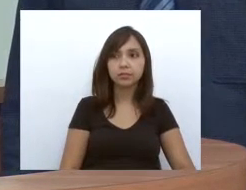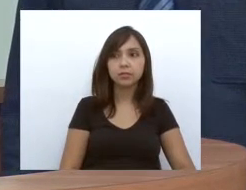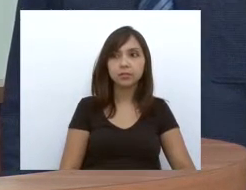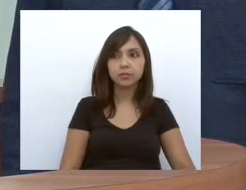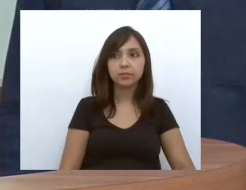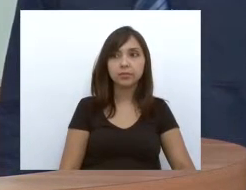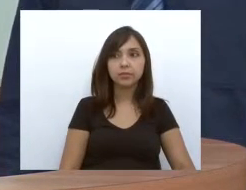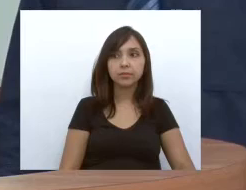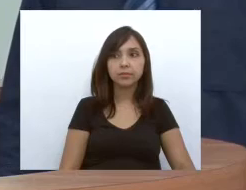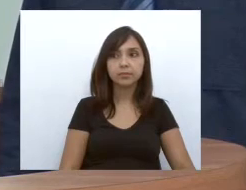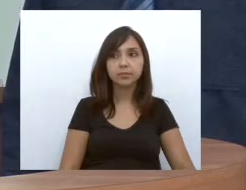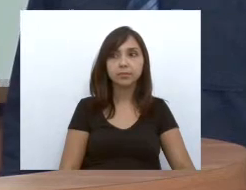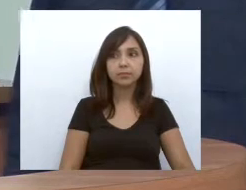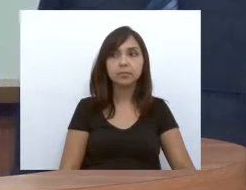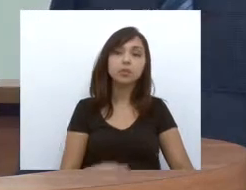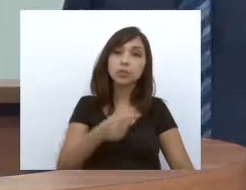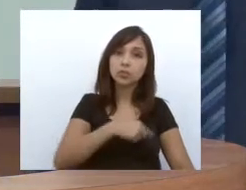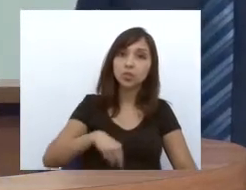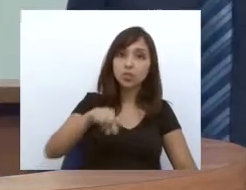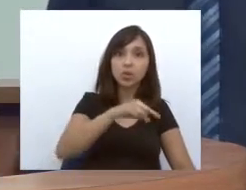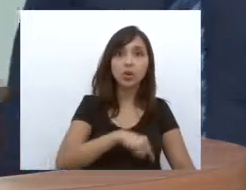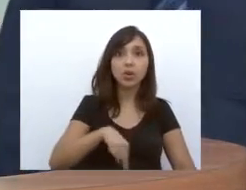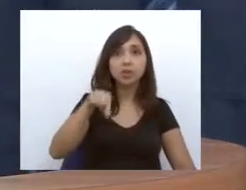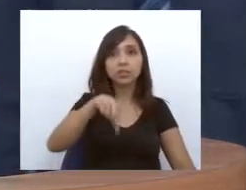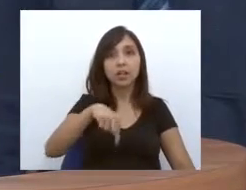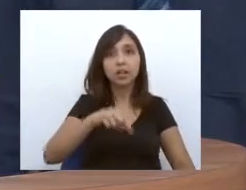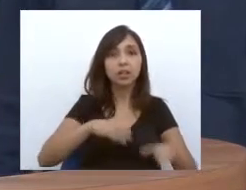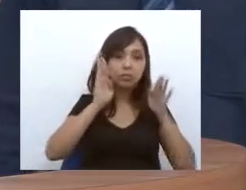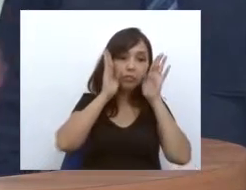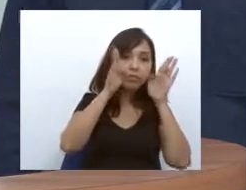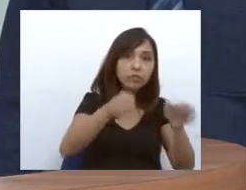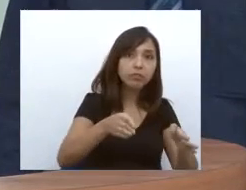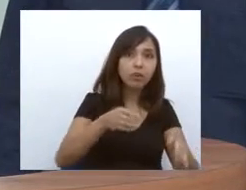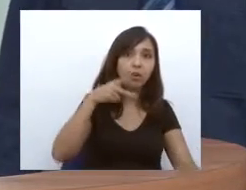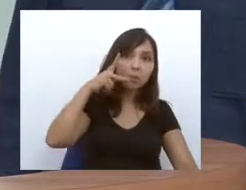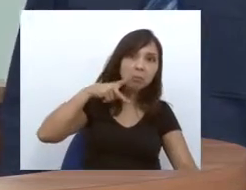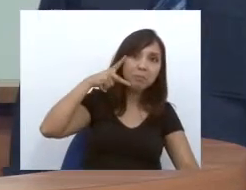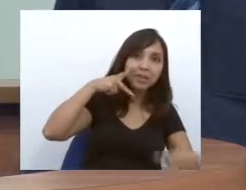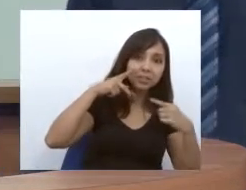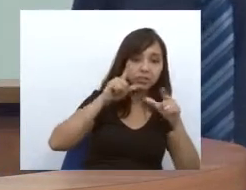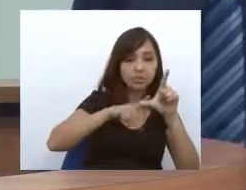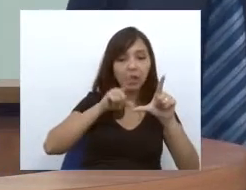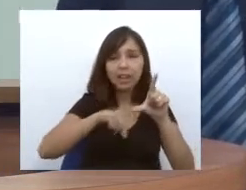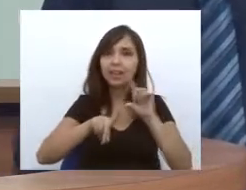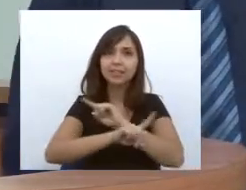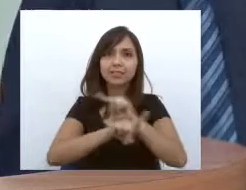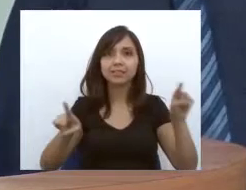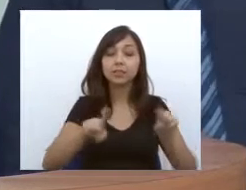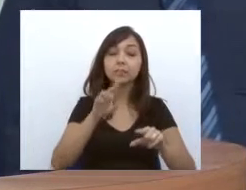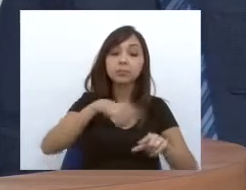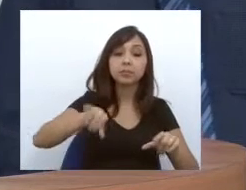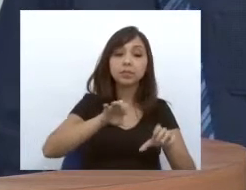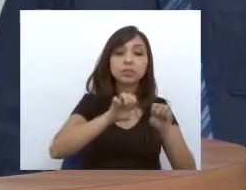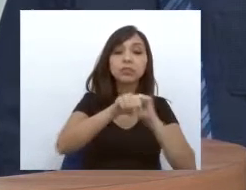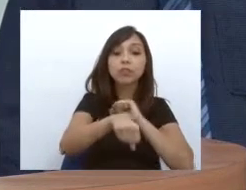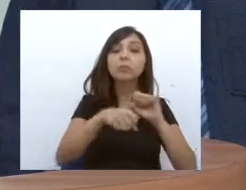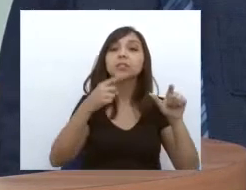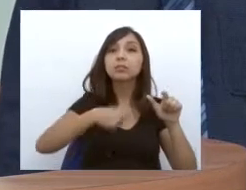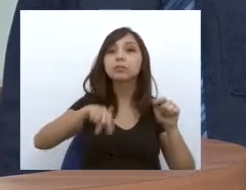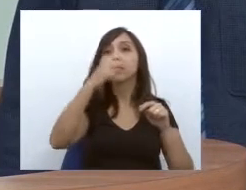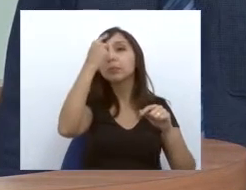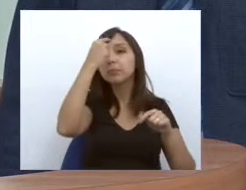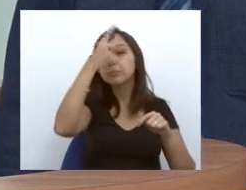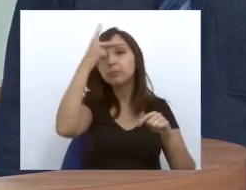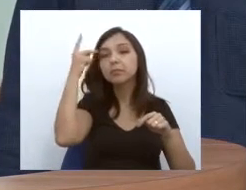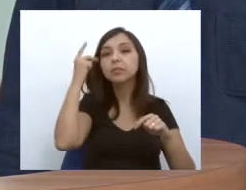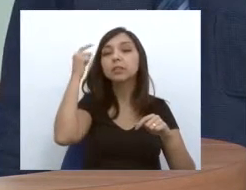vereador. Não devemos aqui ficar se pegando apenas as siglas partidárias, mas sim na formação consciente de